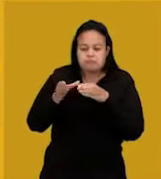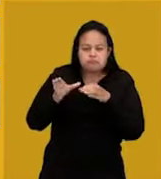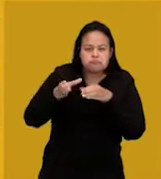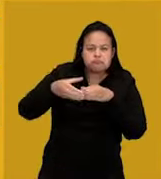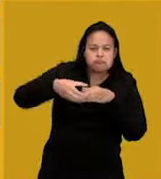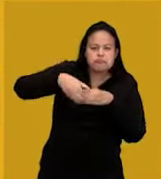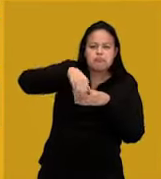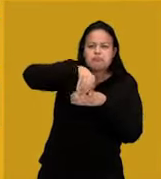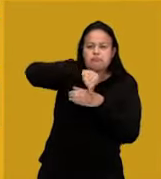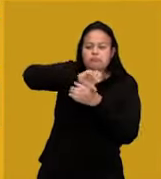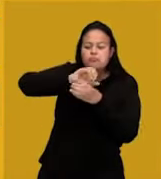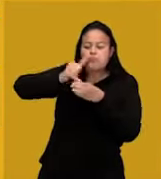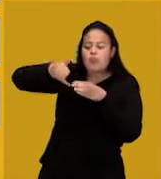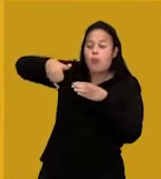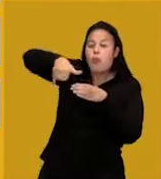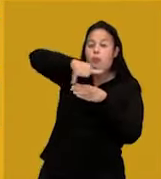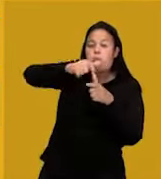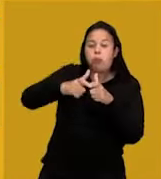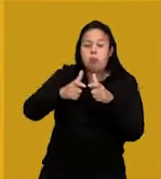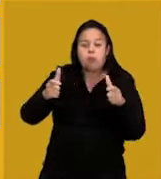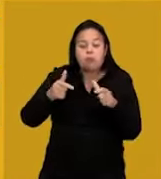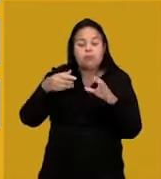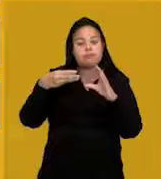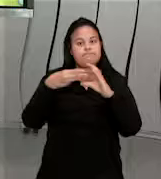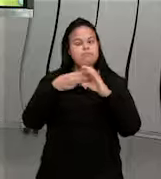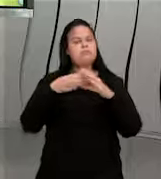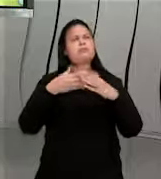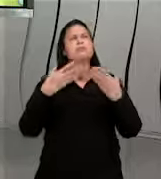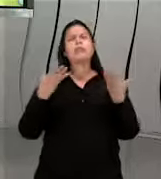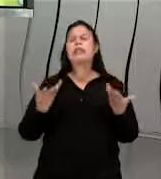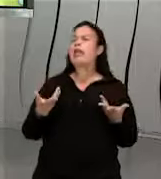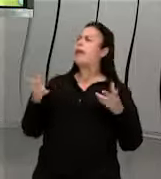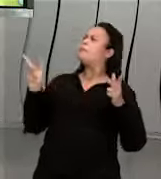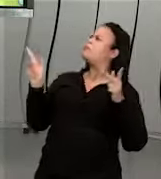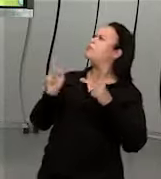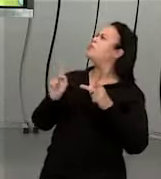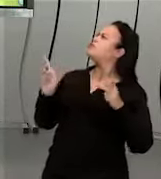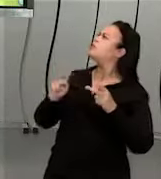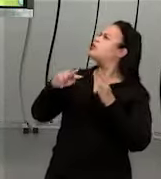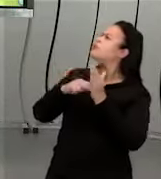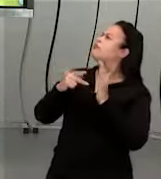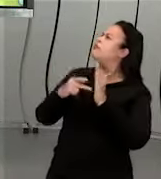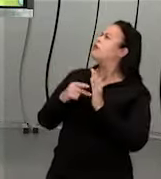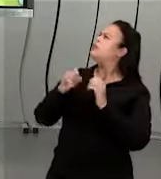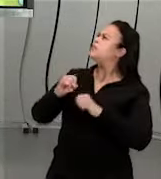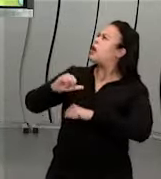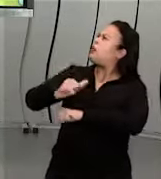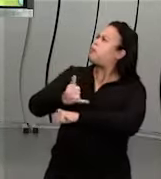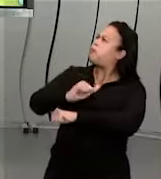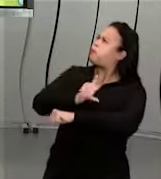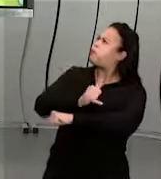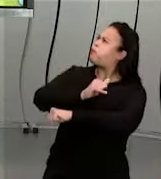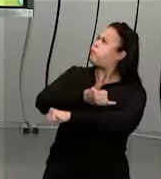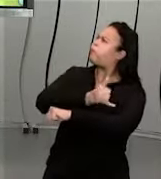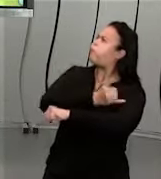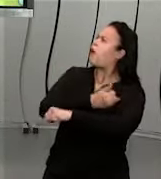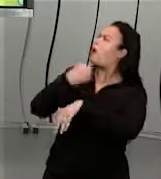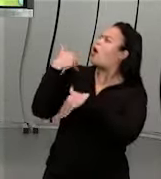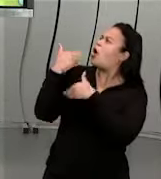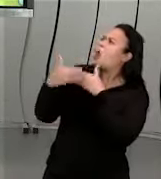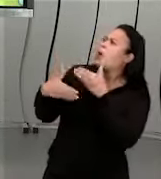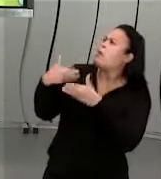célula. Ah, professora, então quer dizer que quando a gente engorda, esse processo